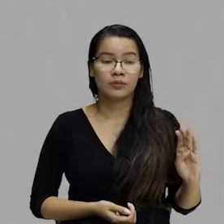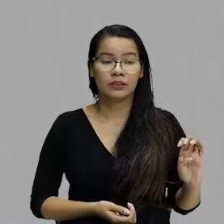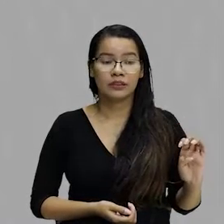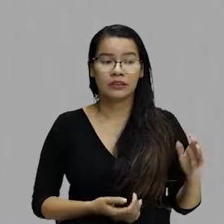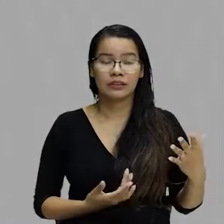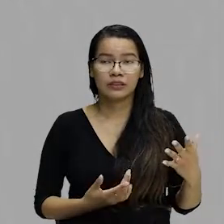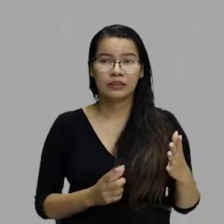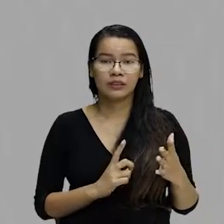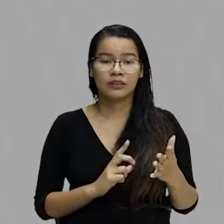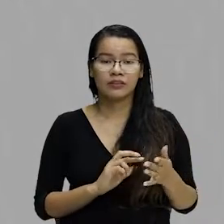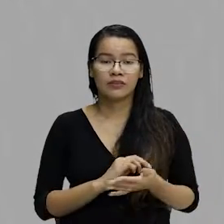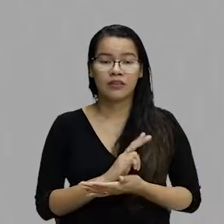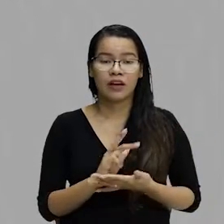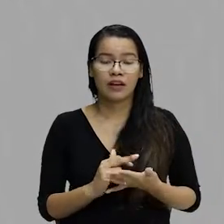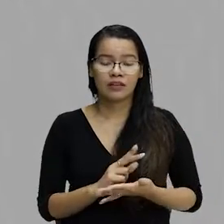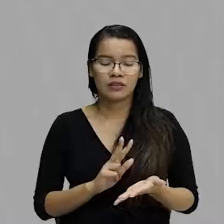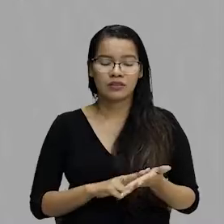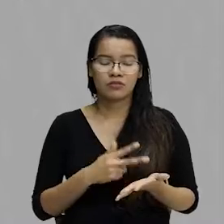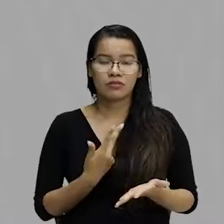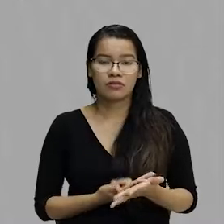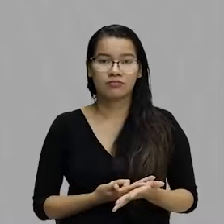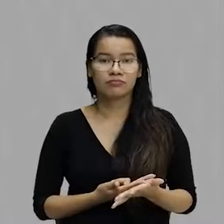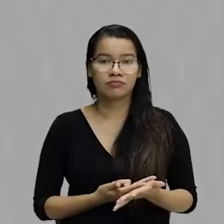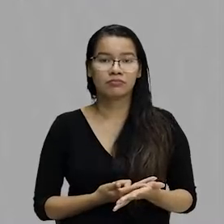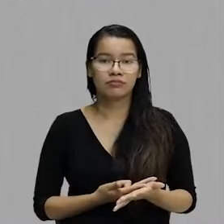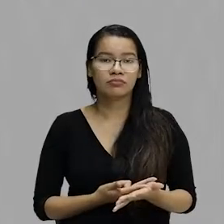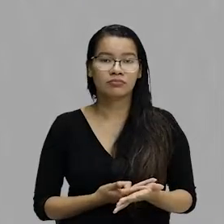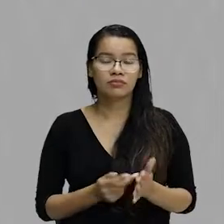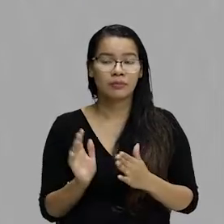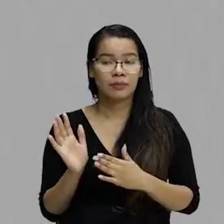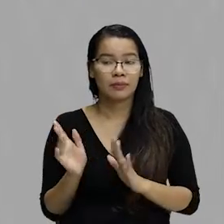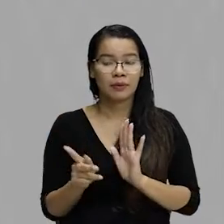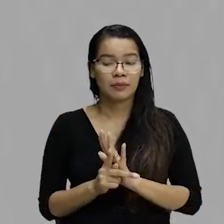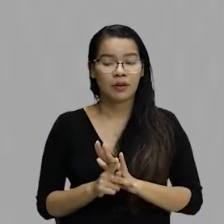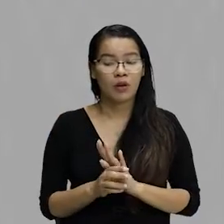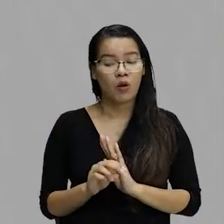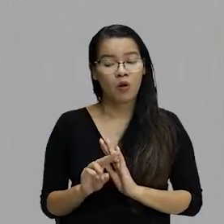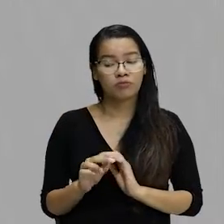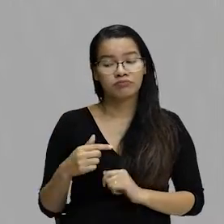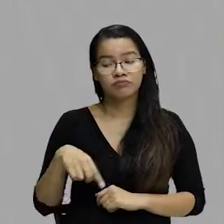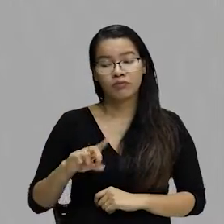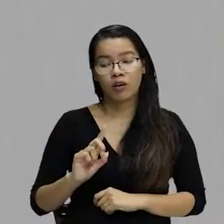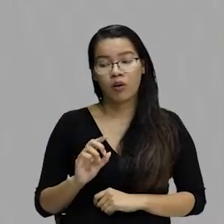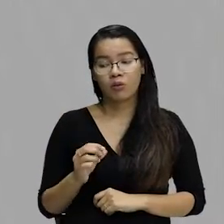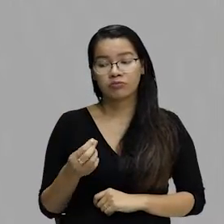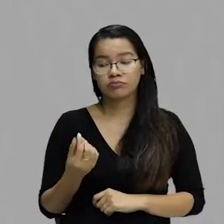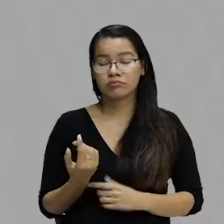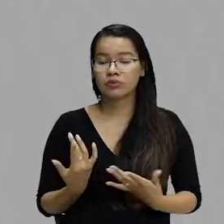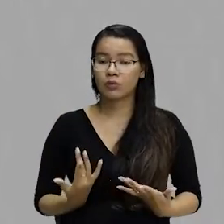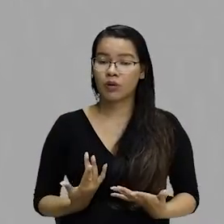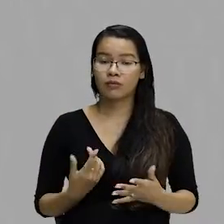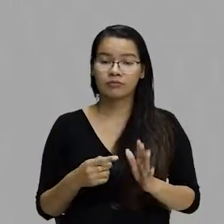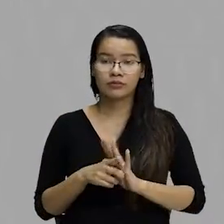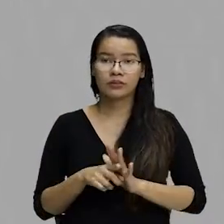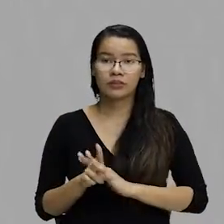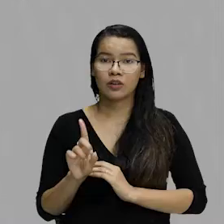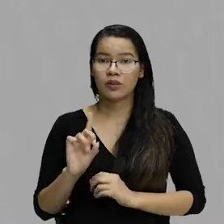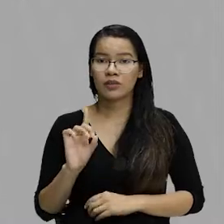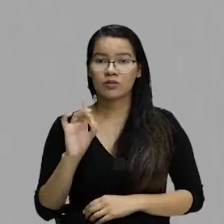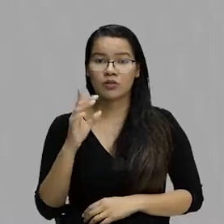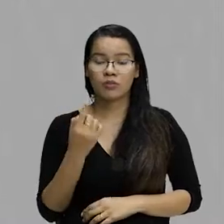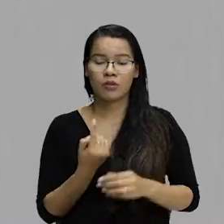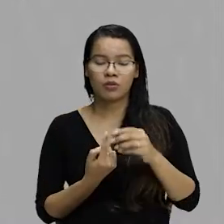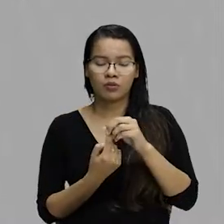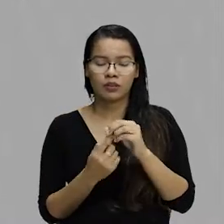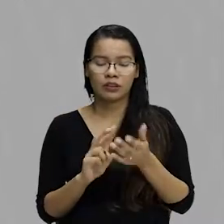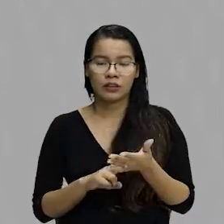traduções. Ser ou não ser, estar ou não estar, permaneço ou não permaneço, that's the question, eis a questão. Não é só uma